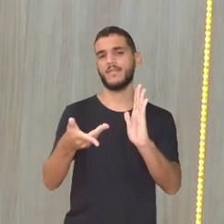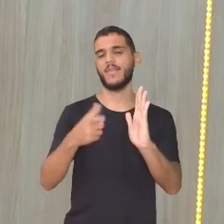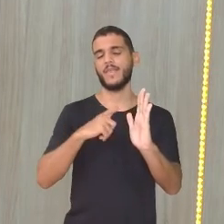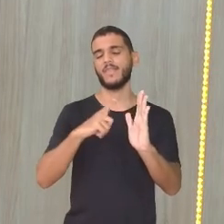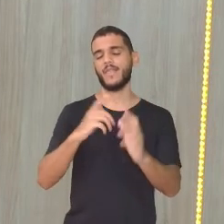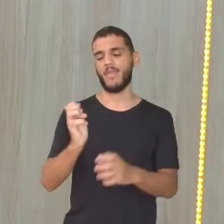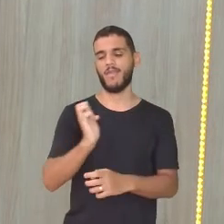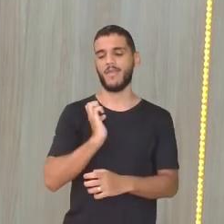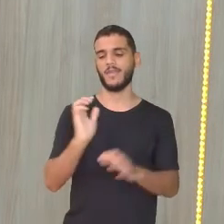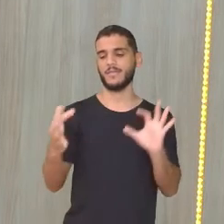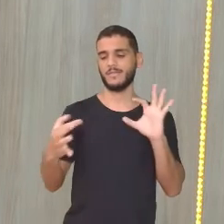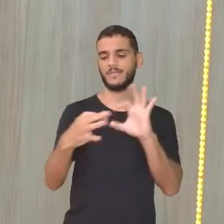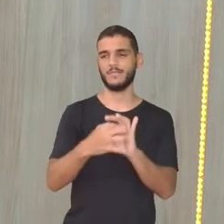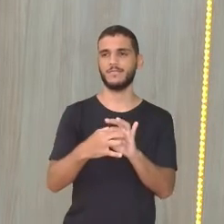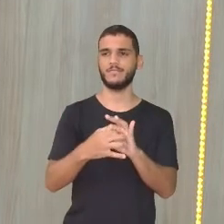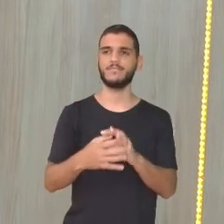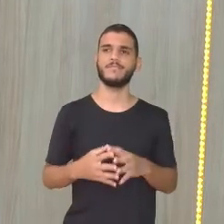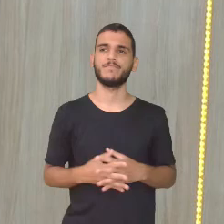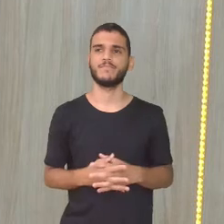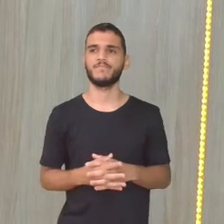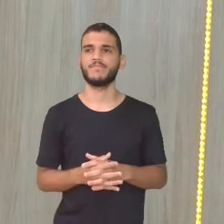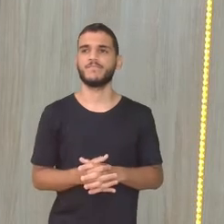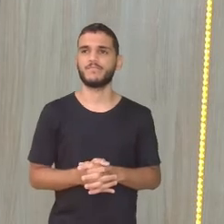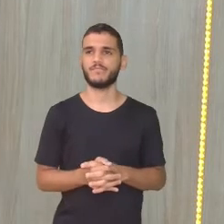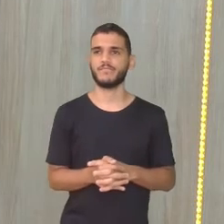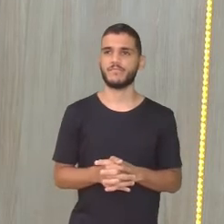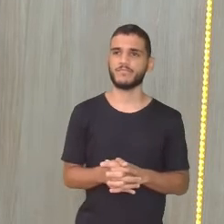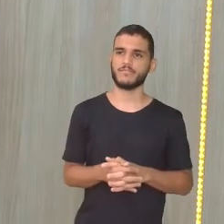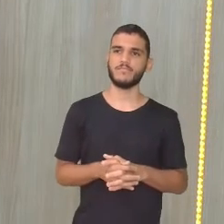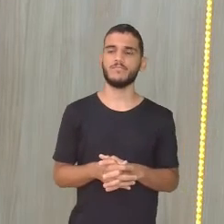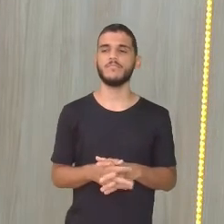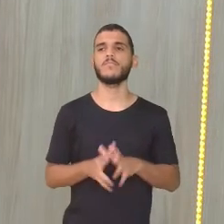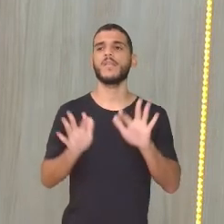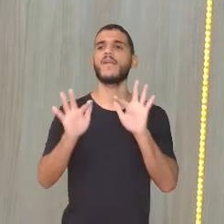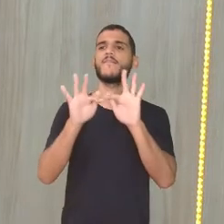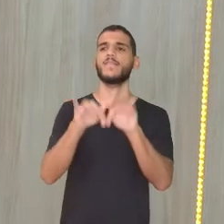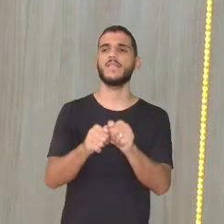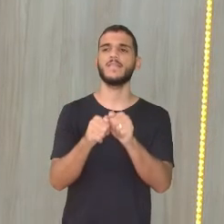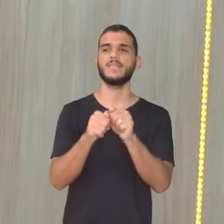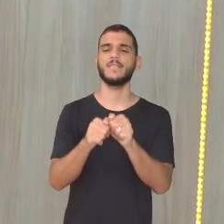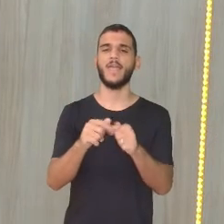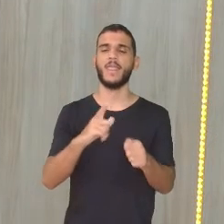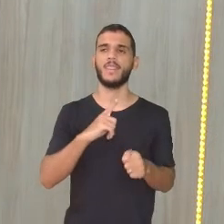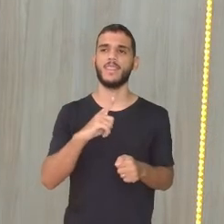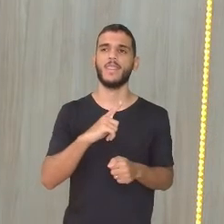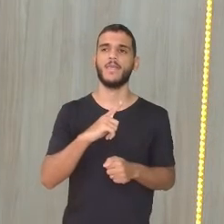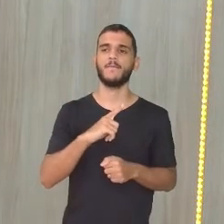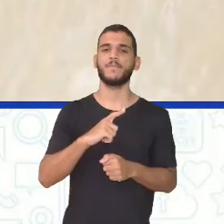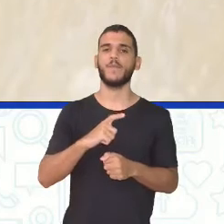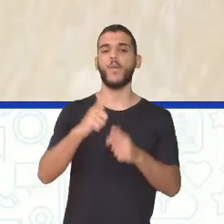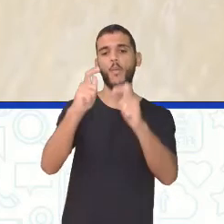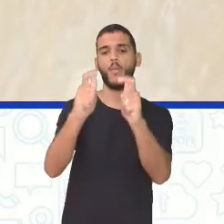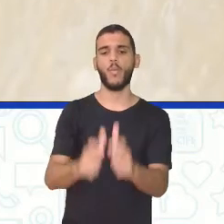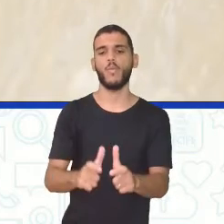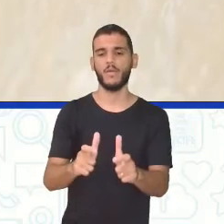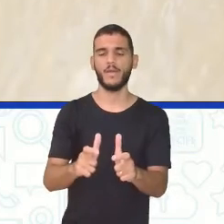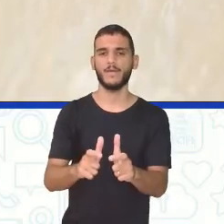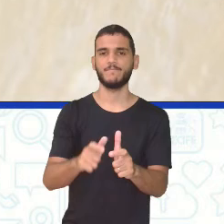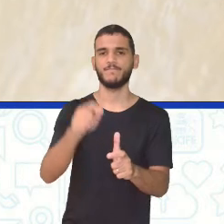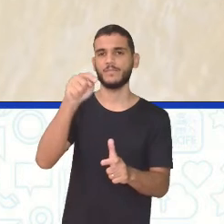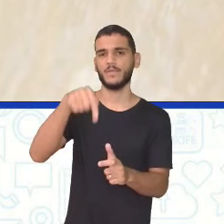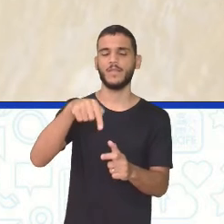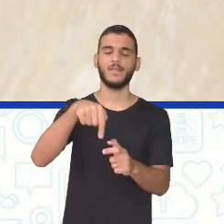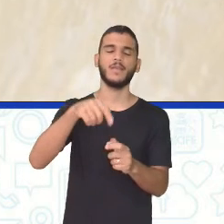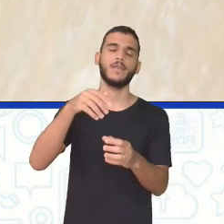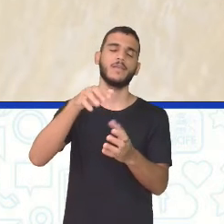percebe? E continuando aqui, ó, para finalizar, eu trouxe o local, né, a cidade de